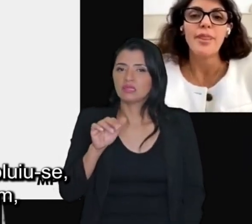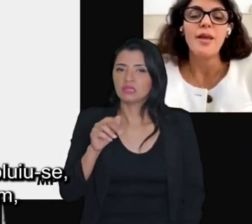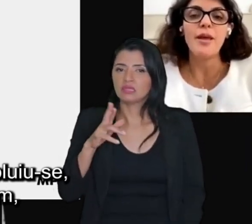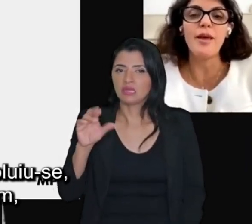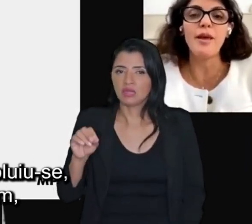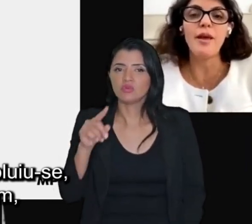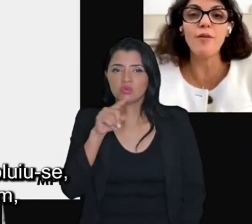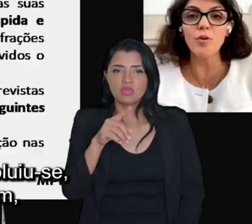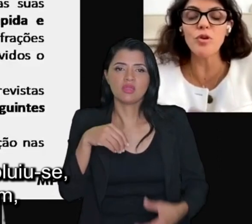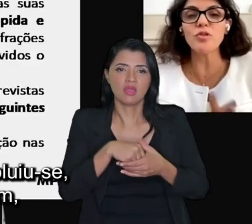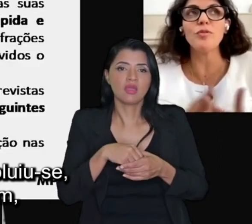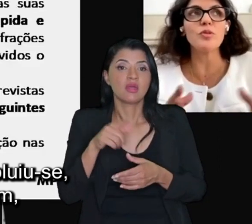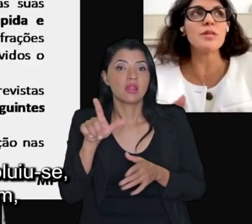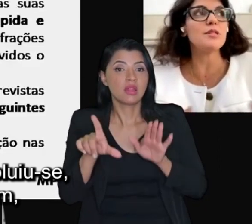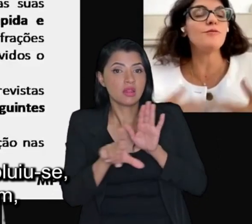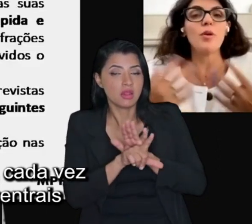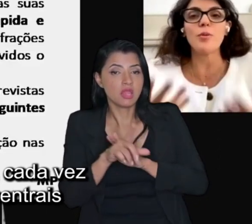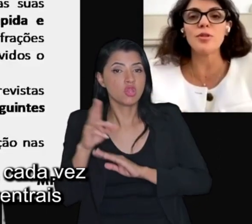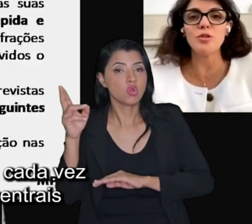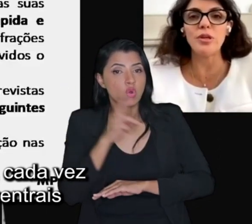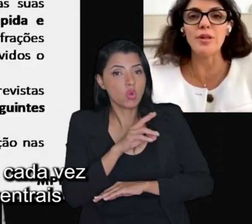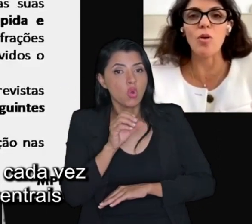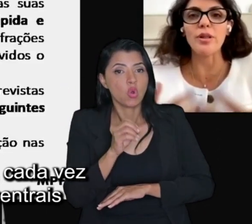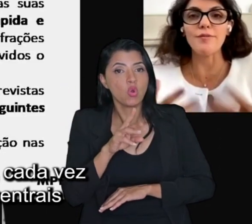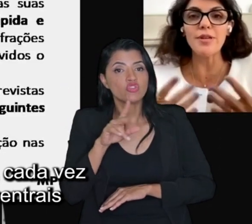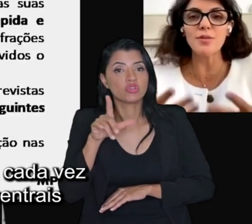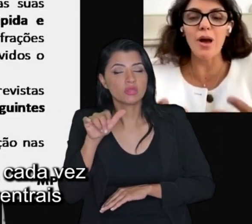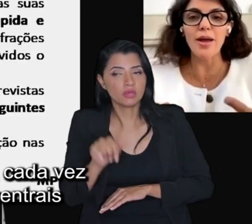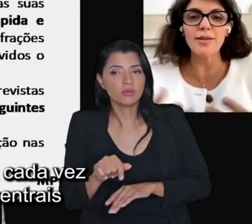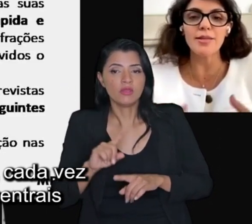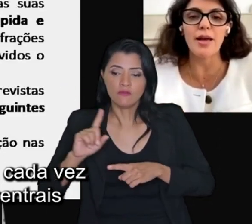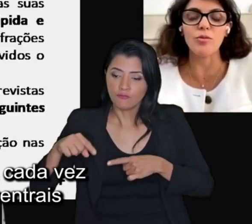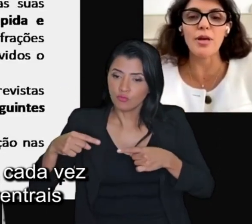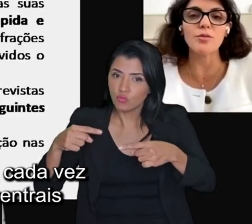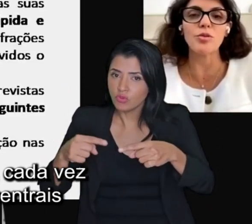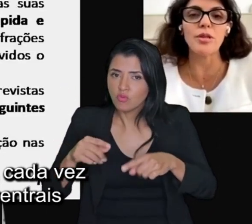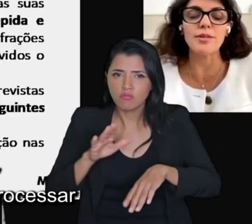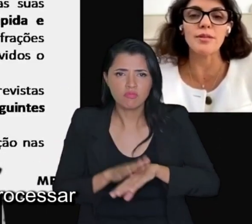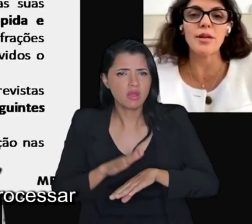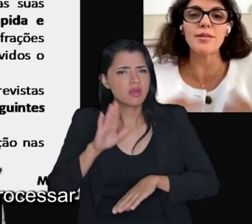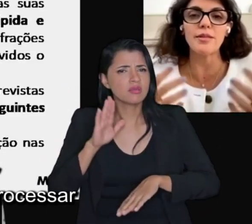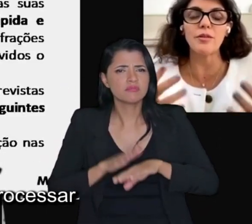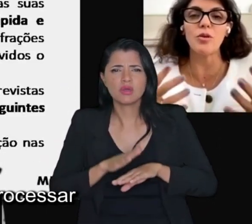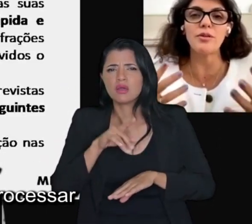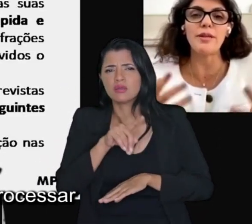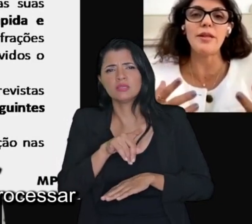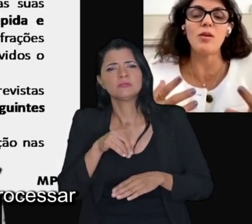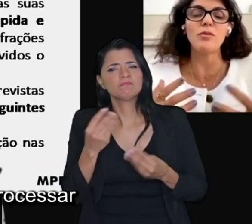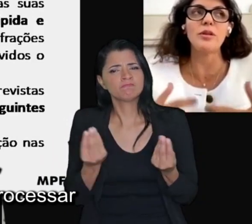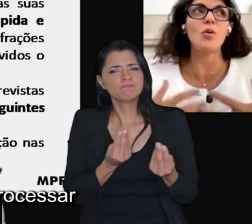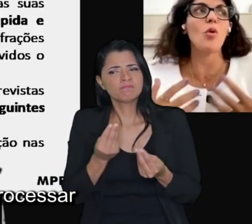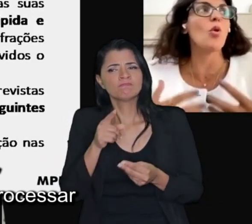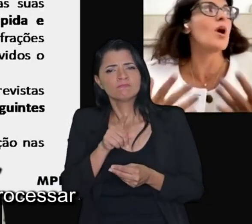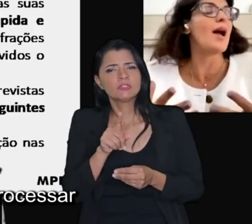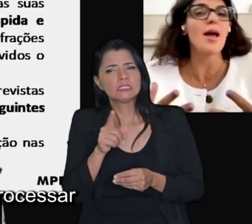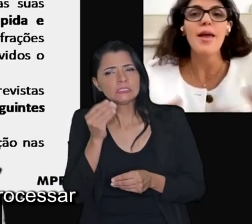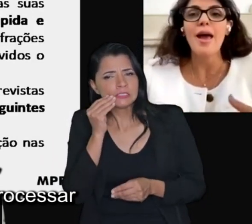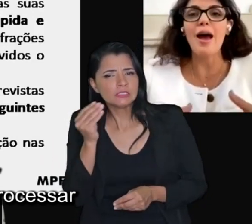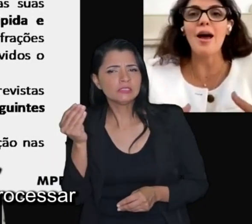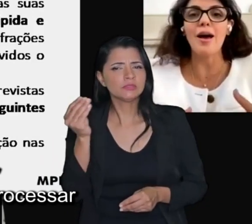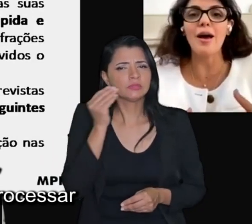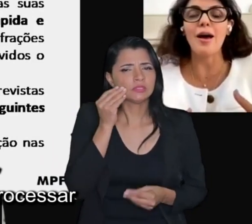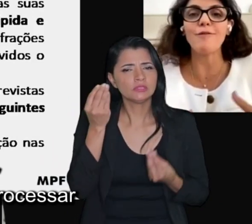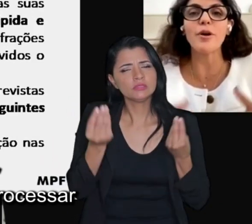ordinária. Evoluiu-se, vamos dizer assim, de forma procedimental. Cada vez mais as autoridades centrais tentam